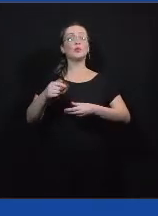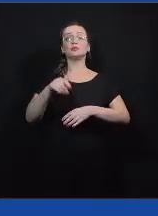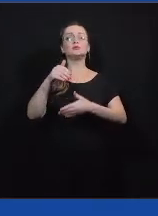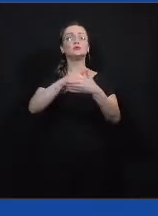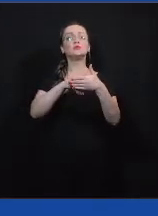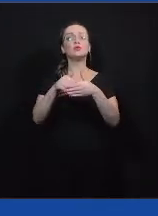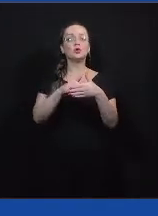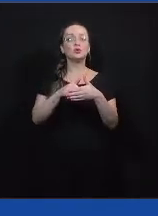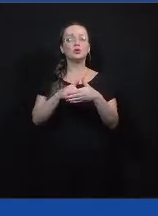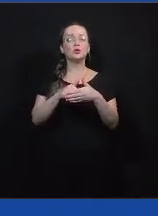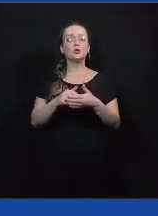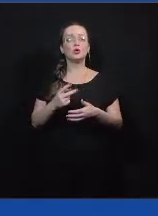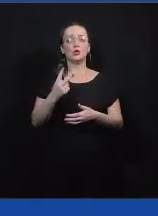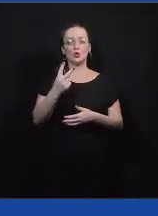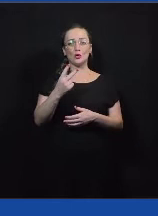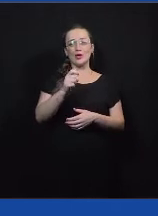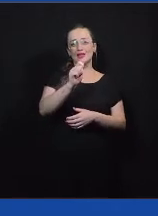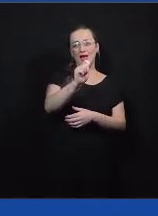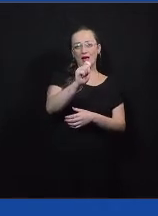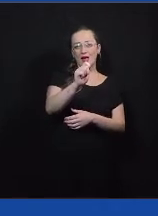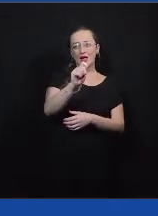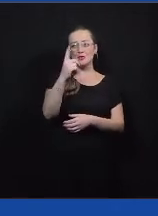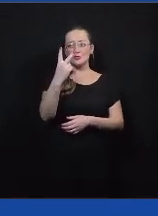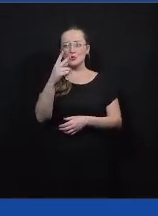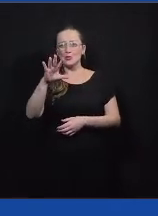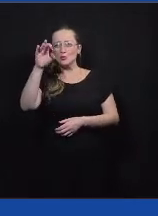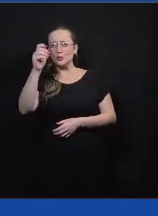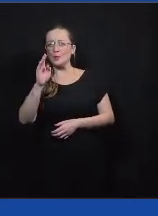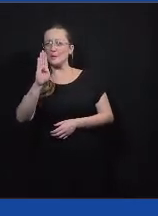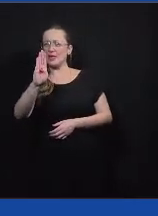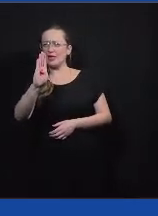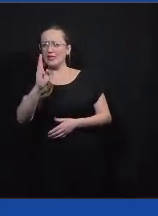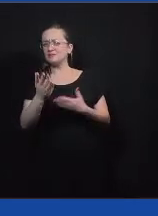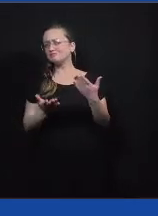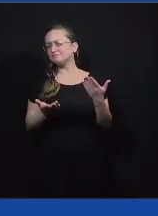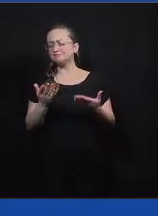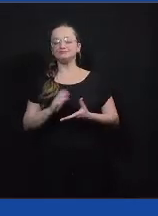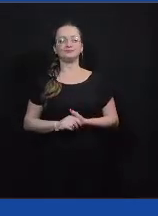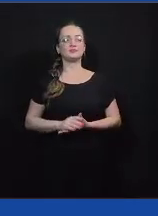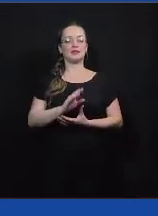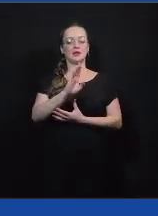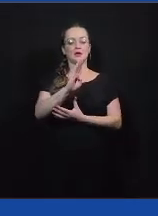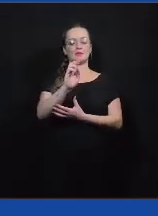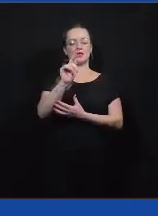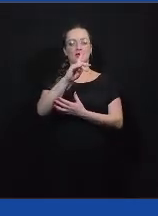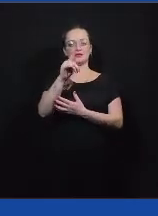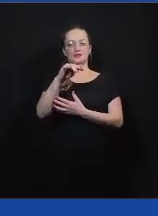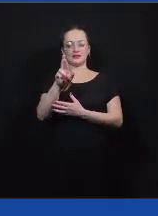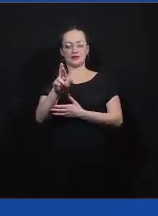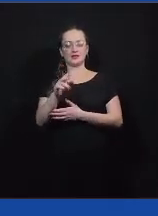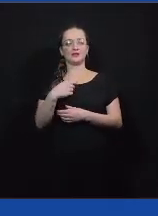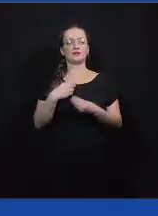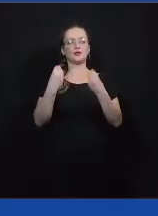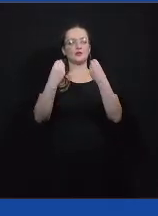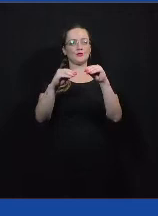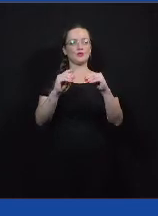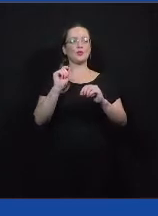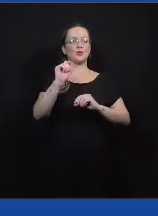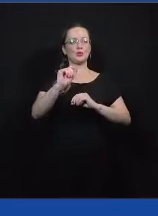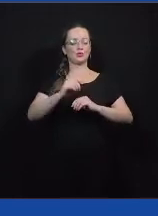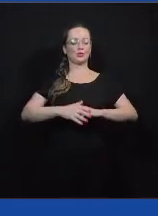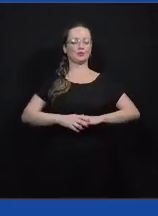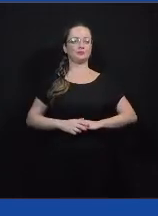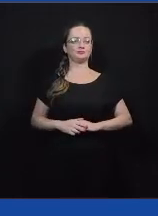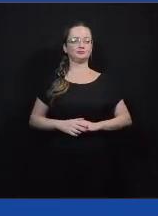dois votos no B2 fotos no ar e a Beatriz a Beatriz Campelo acompanhando a gente aqui é